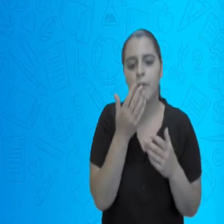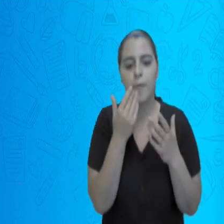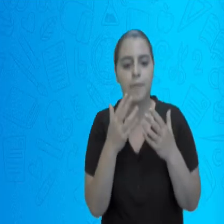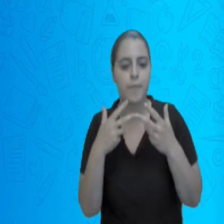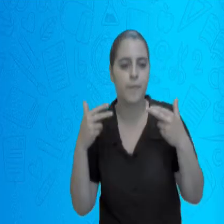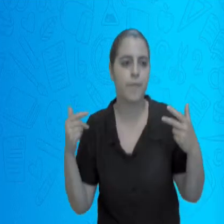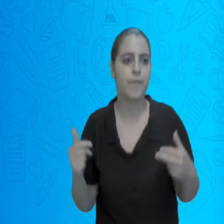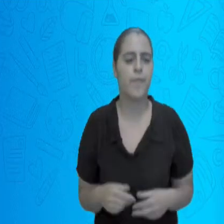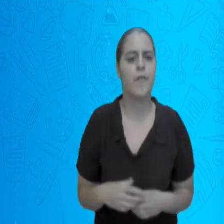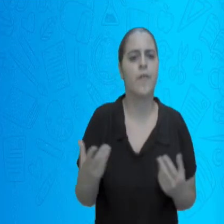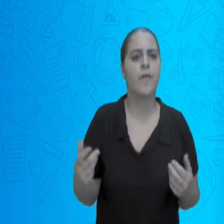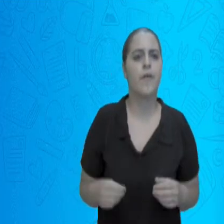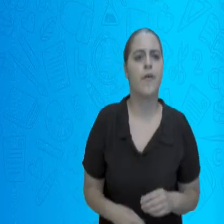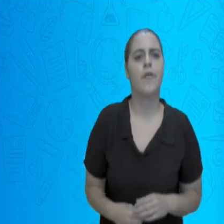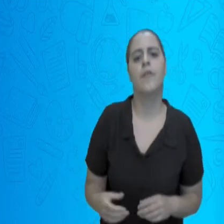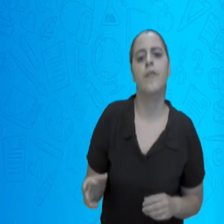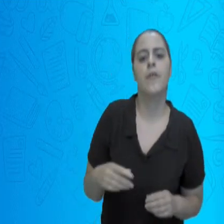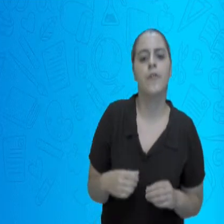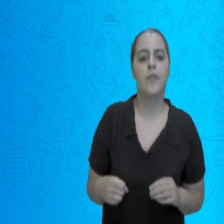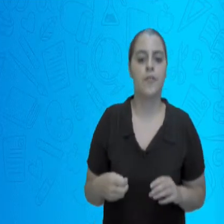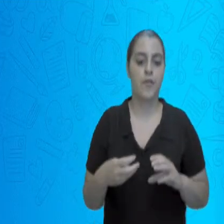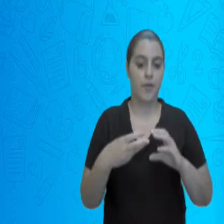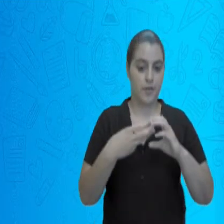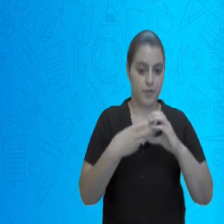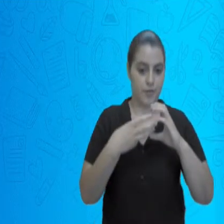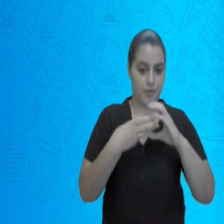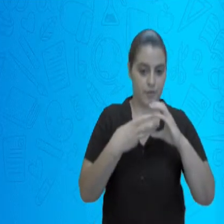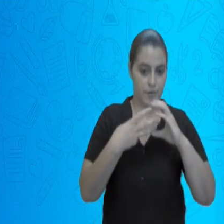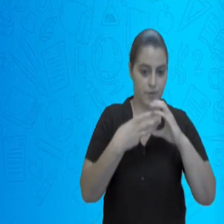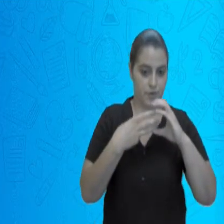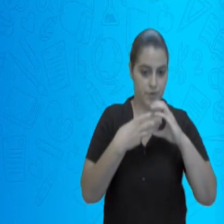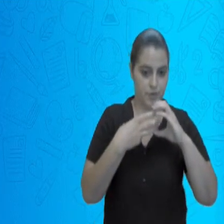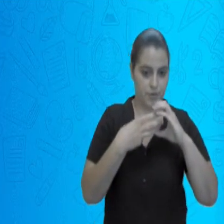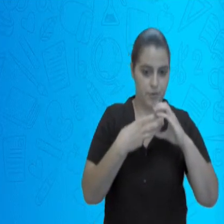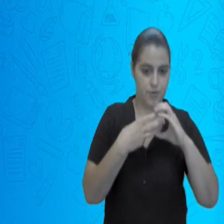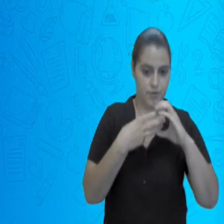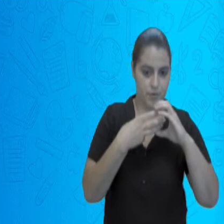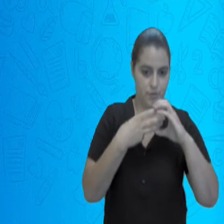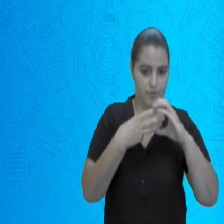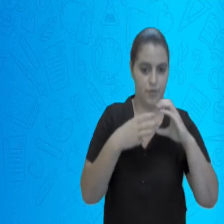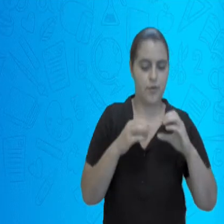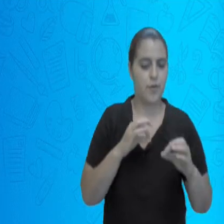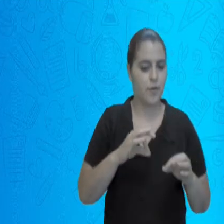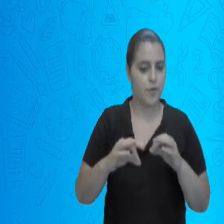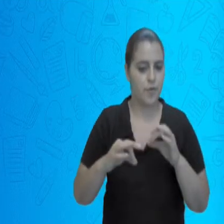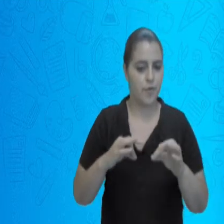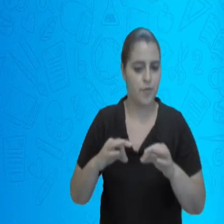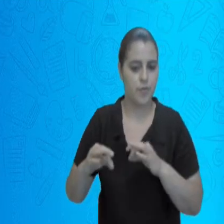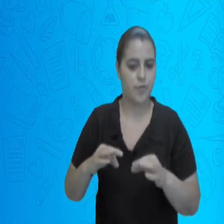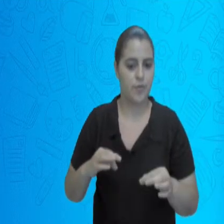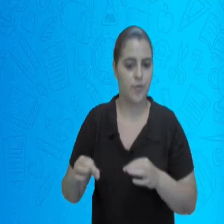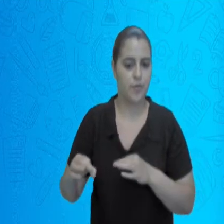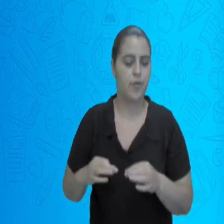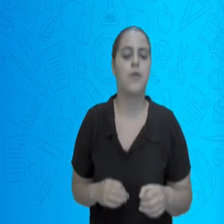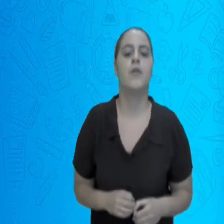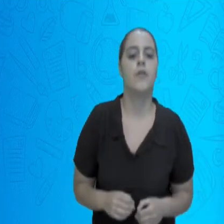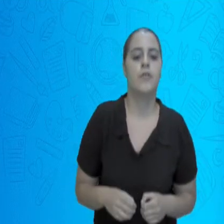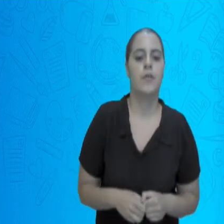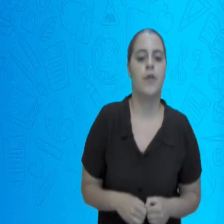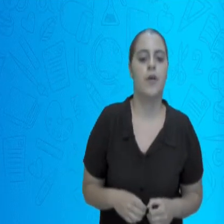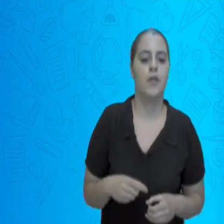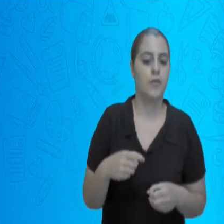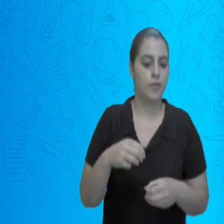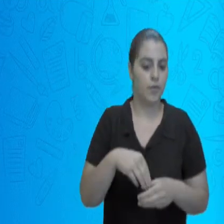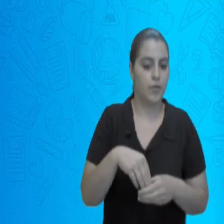todos eram eucariontes. Tinham célula com núcleo organizado. Agora,